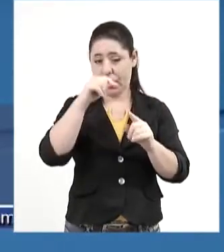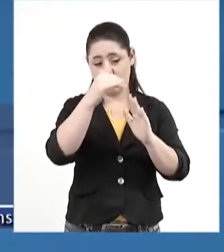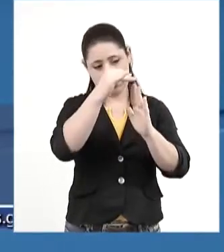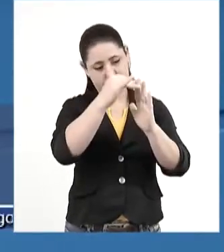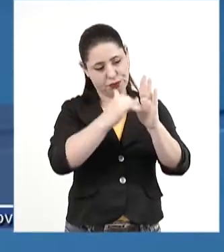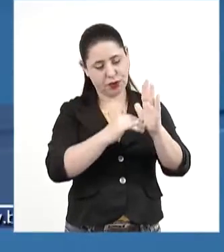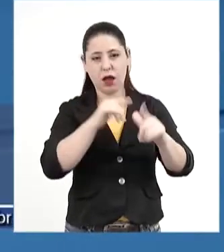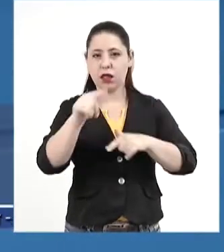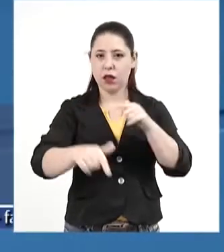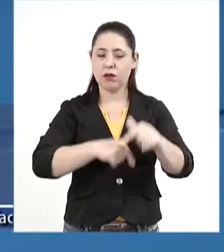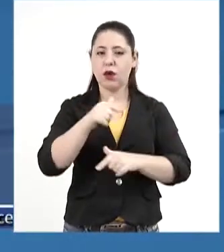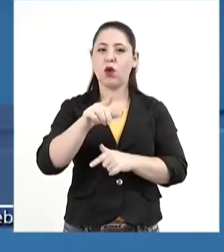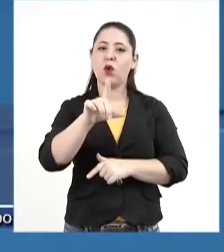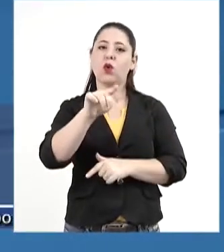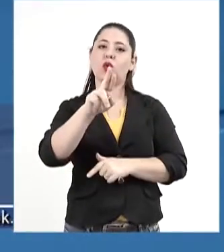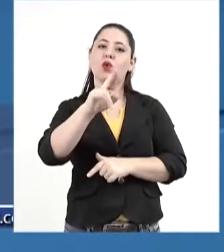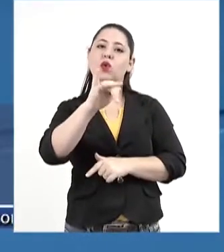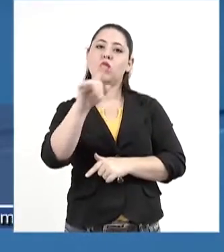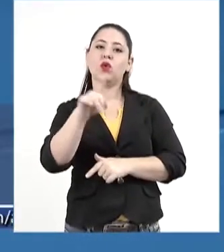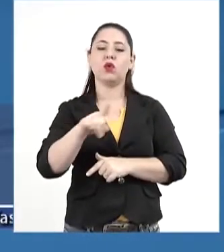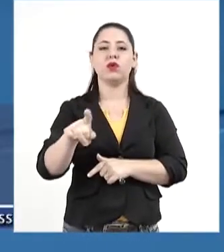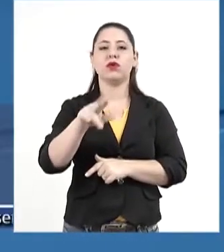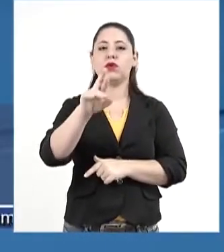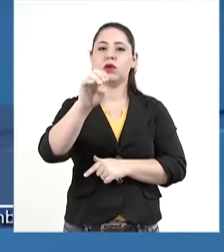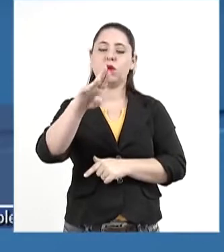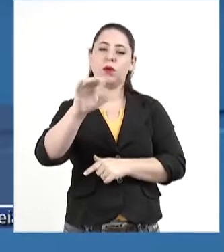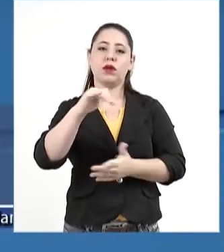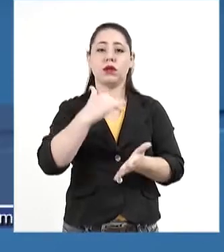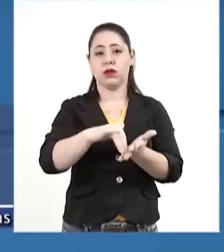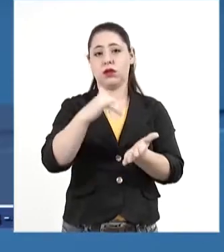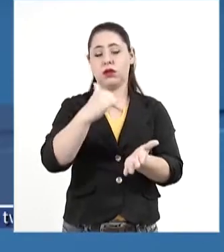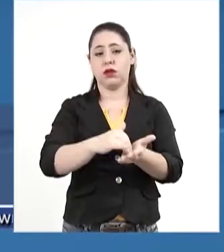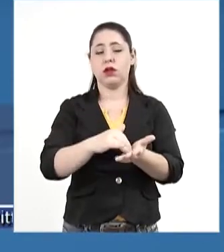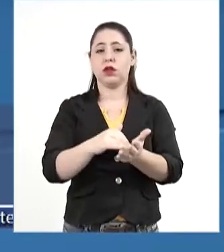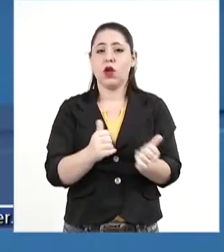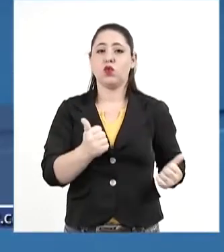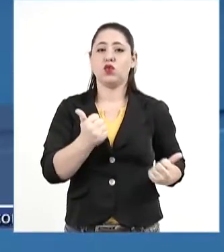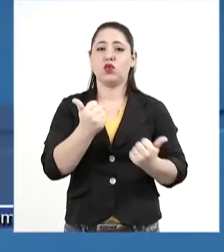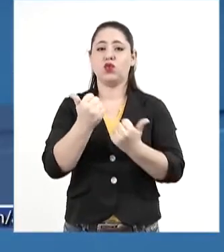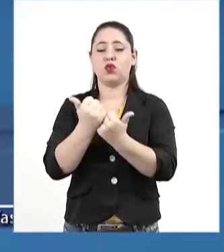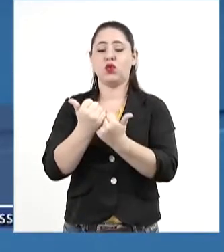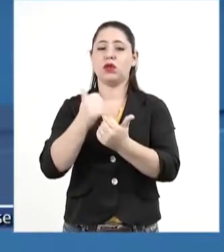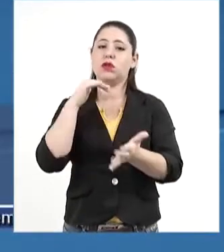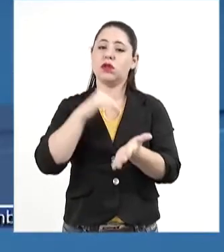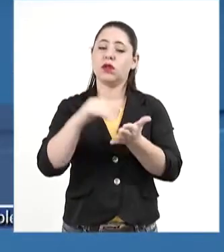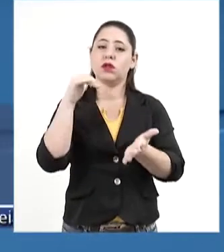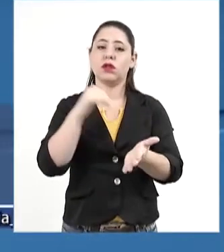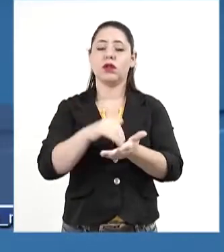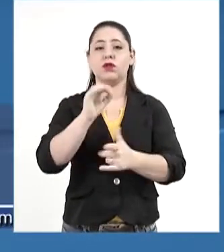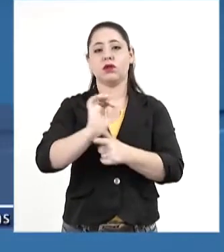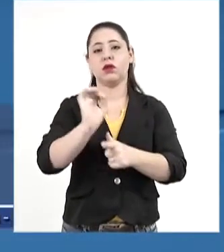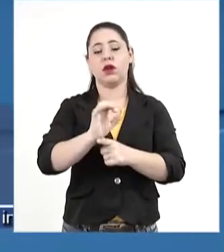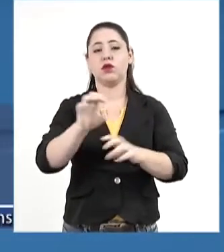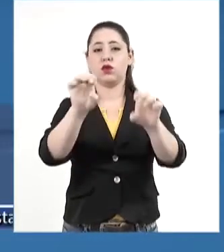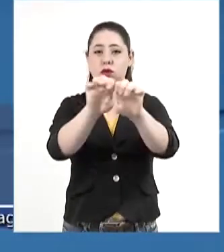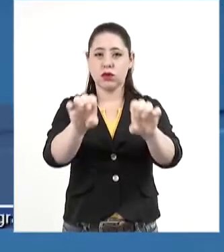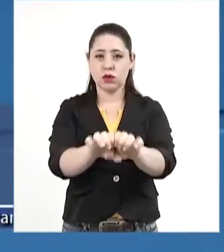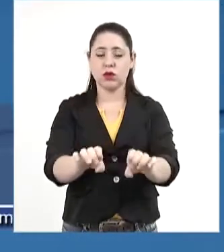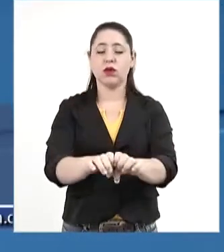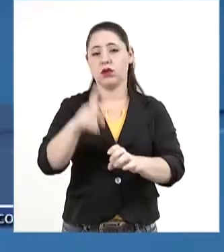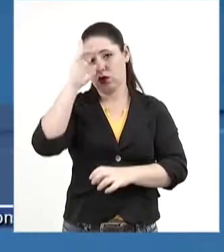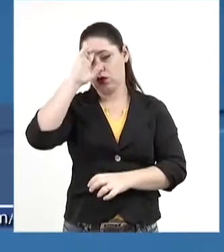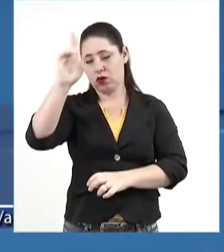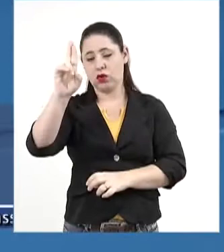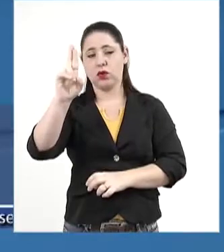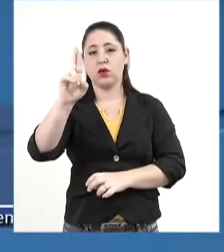desse poder ao senhor Luiz Roberto Martins de Araújo, secretário adjunto da Secretaria de Estado de Infraestrutura e diretor-presidente